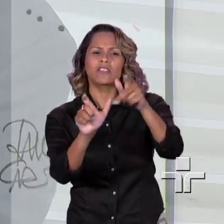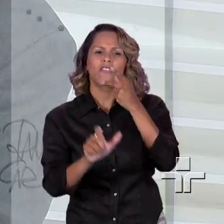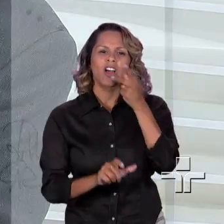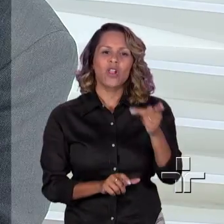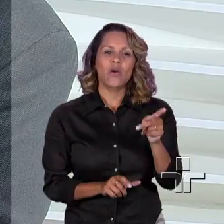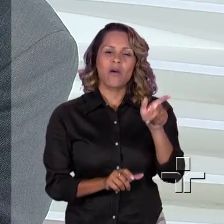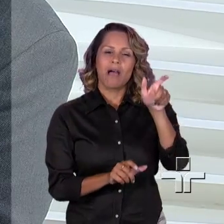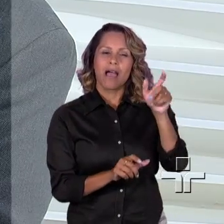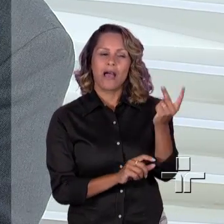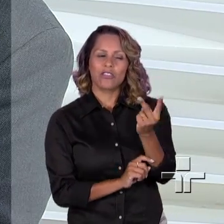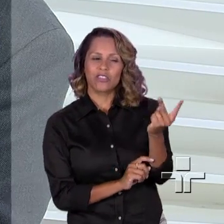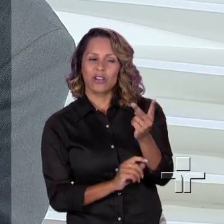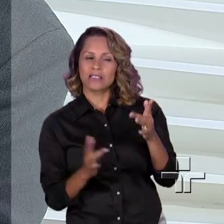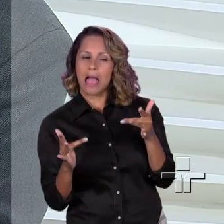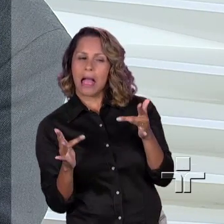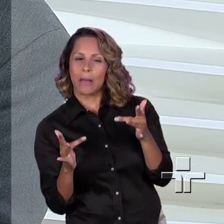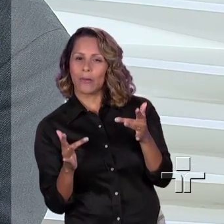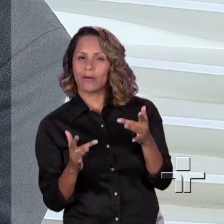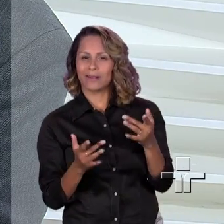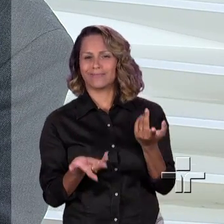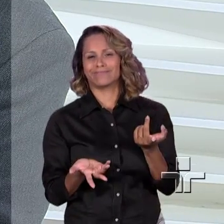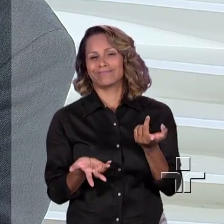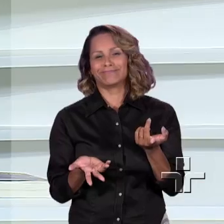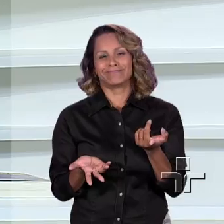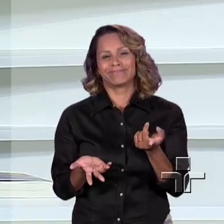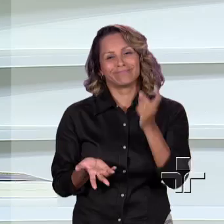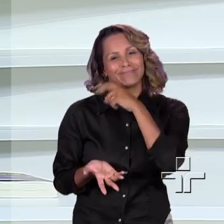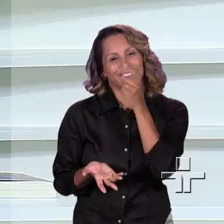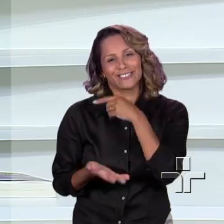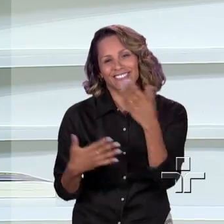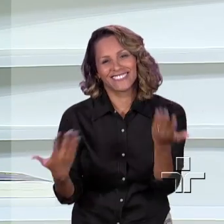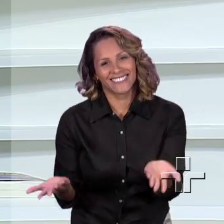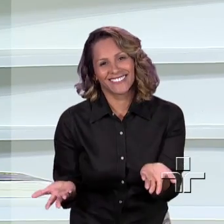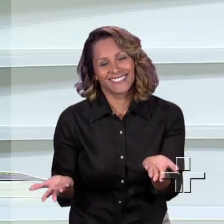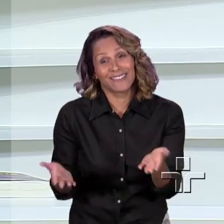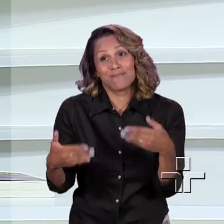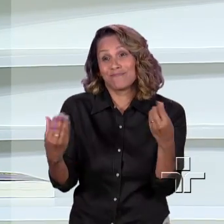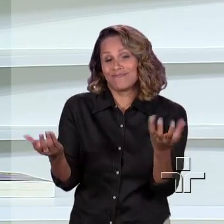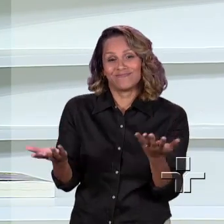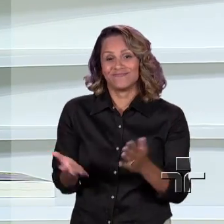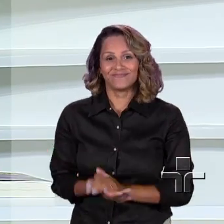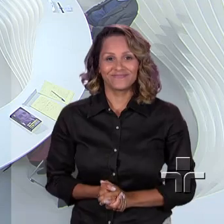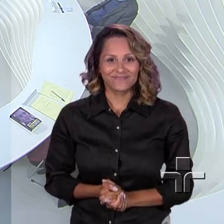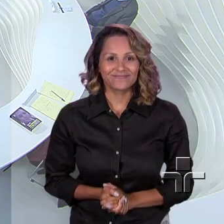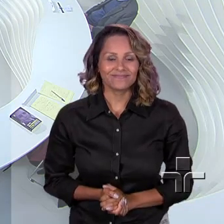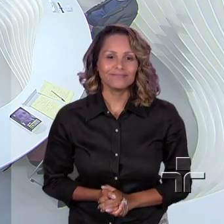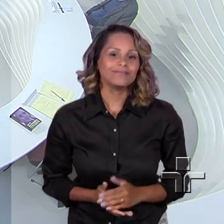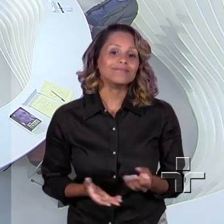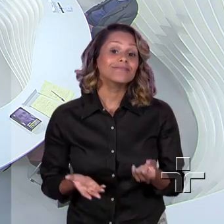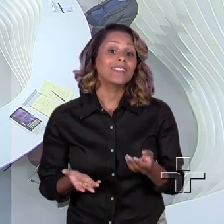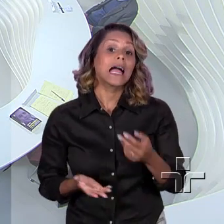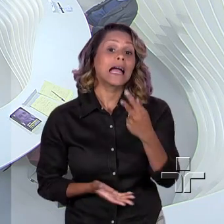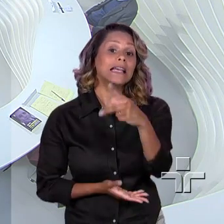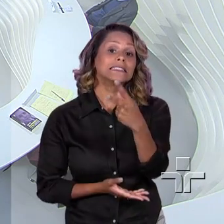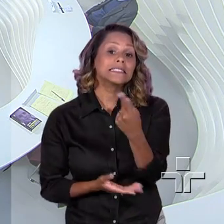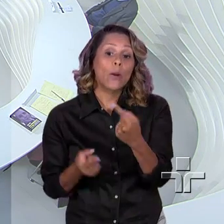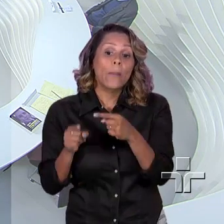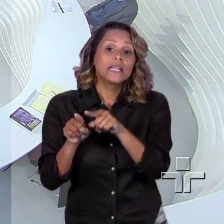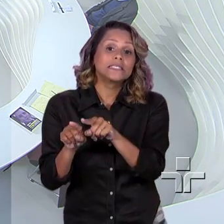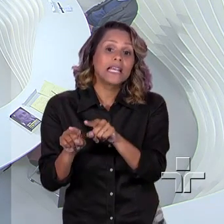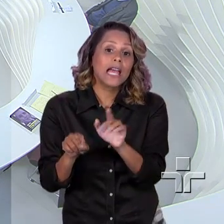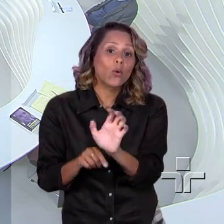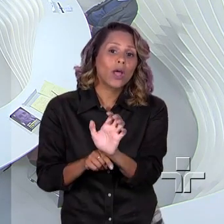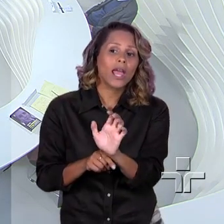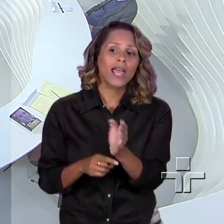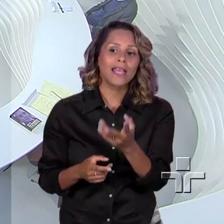namoro. E, bom... Fake news, né? O que o seu companheiro achou lá? Não, foi engraçado, porque